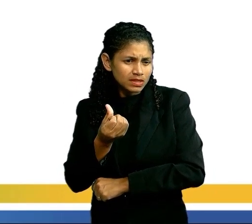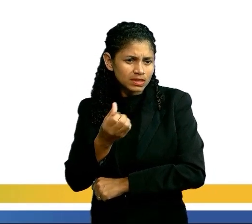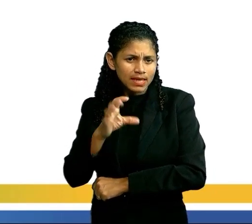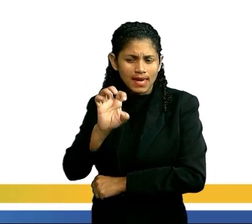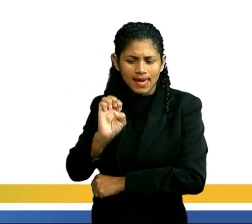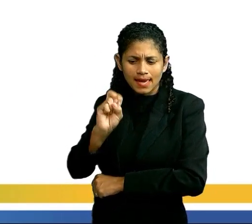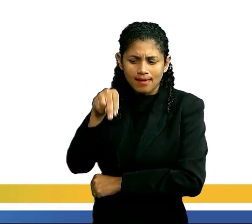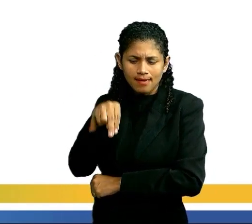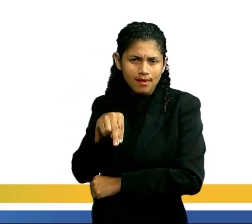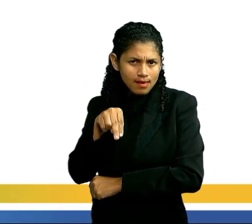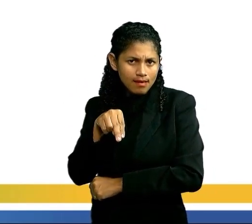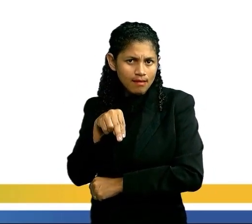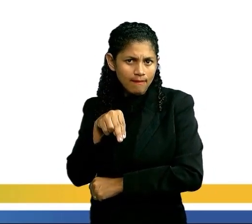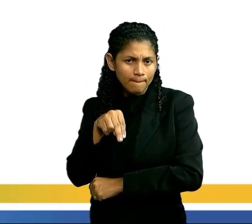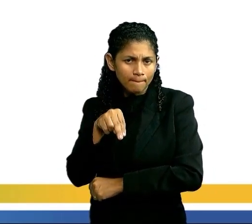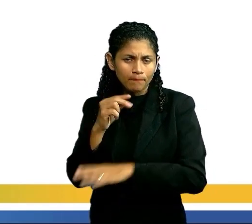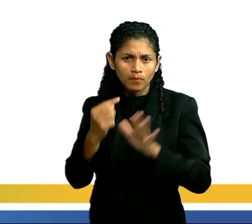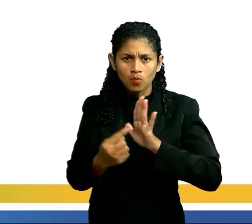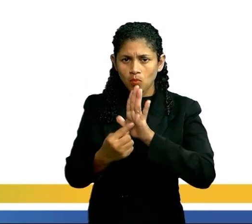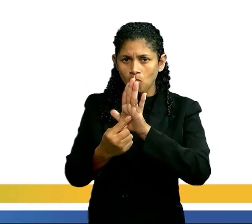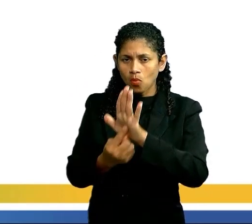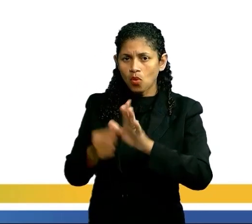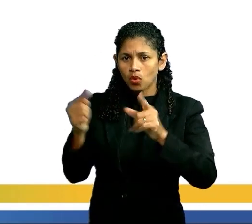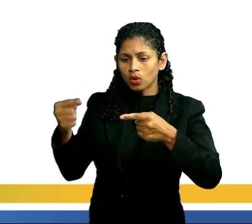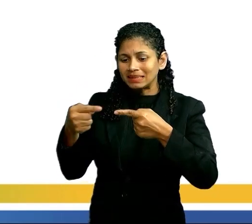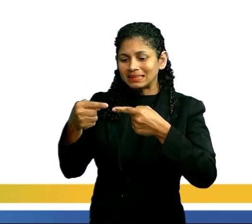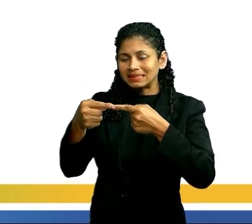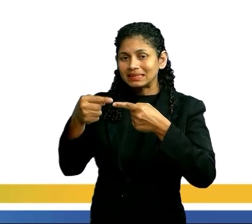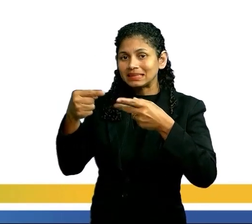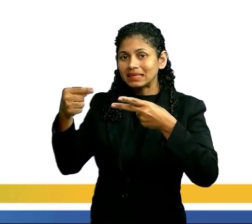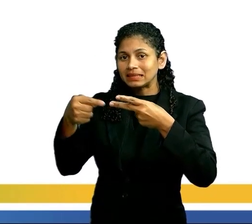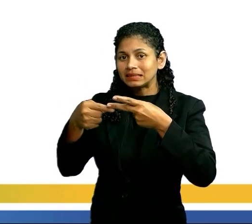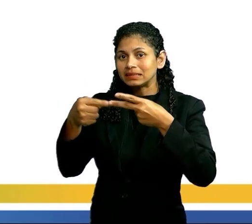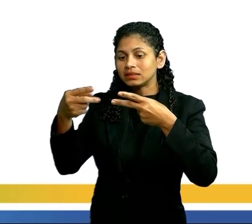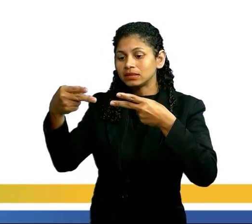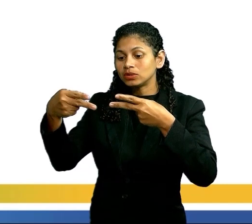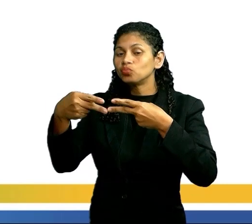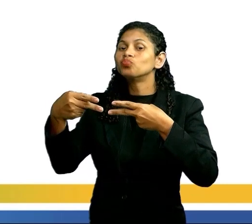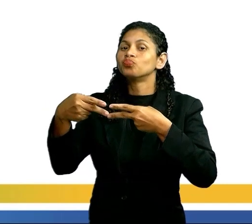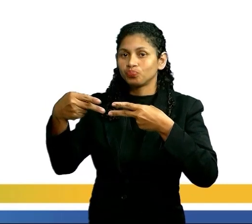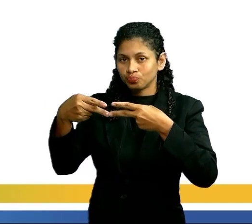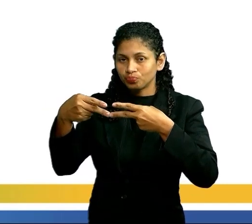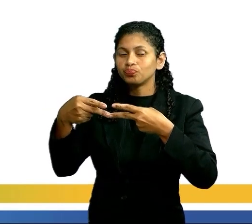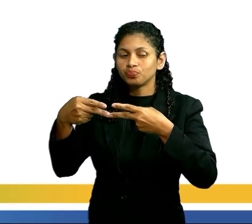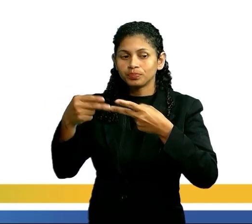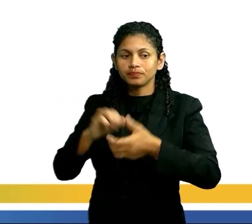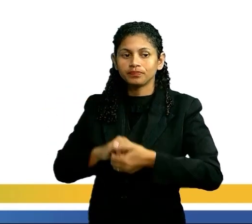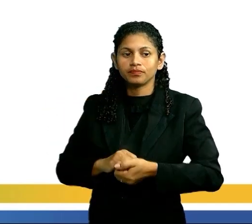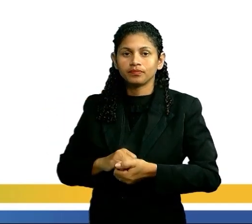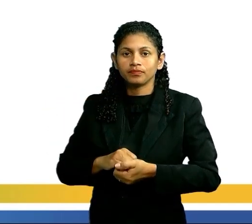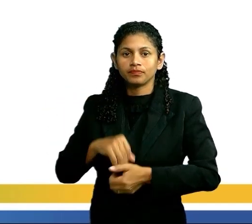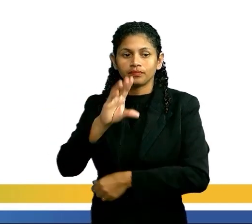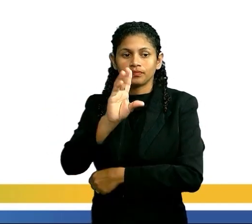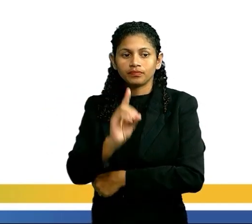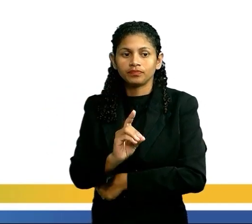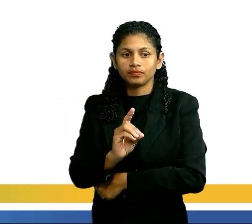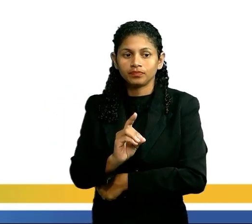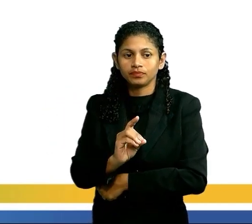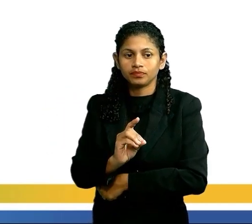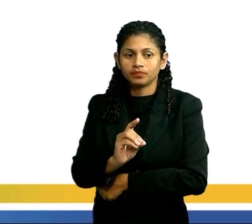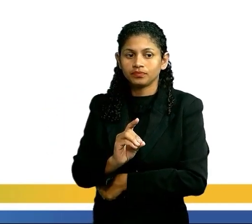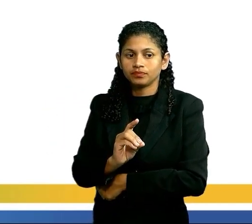esse en evidencia uma ligação dupla. Então, não pode ser. D.